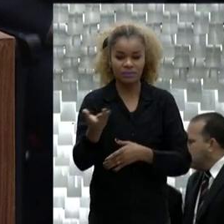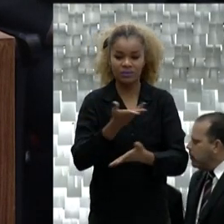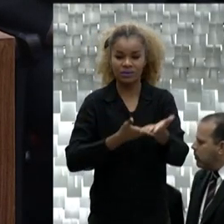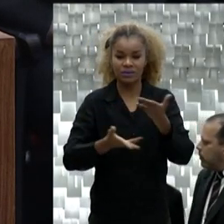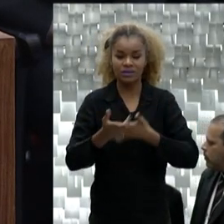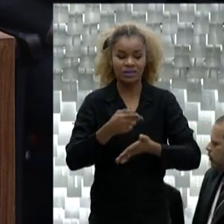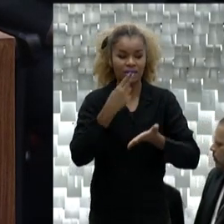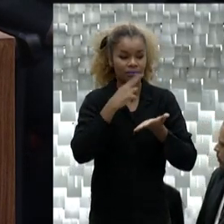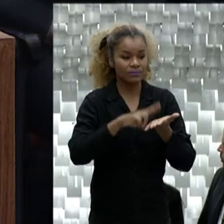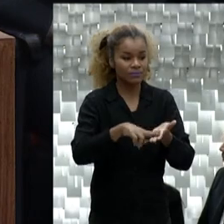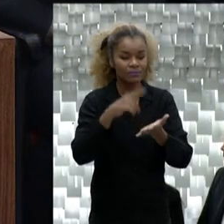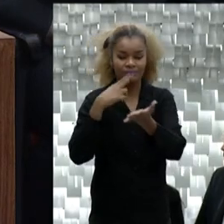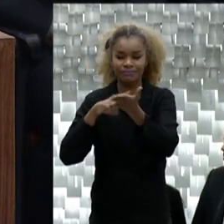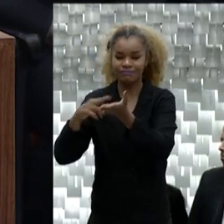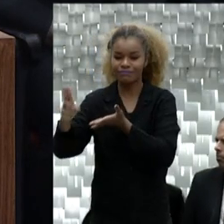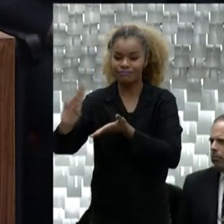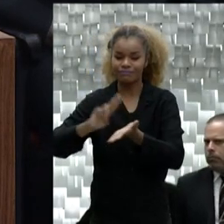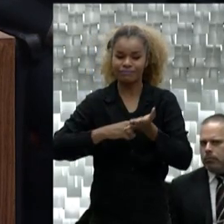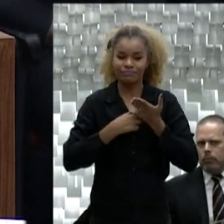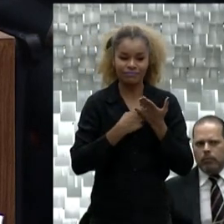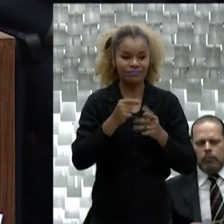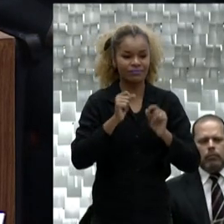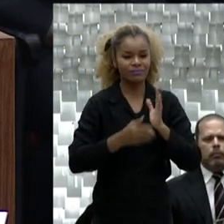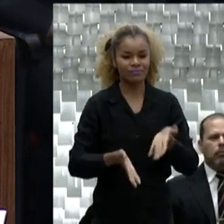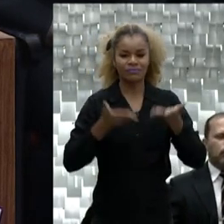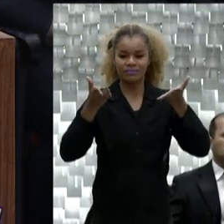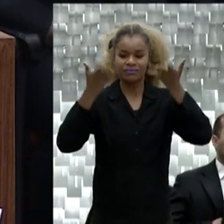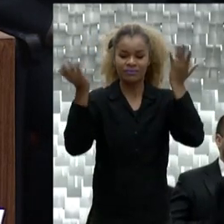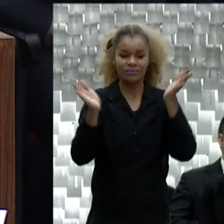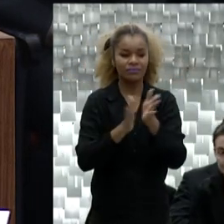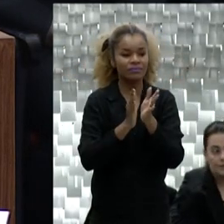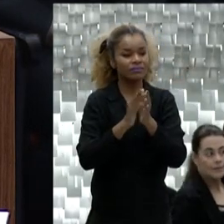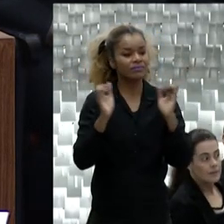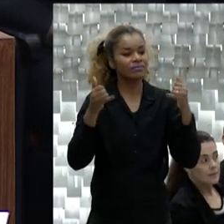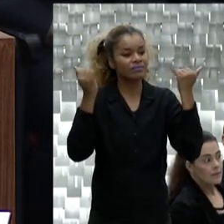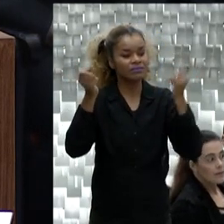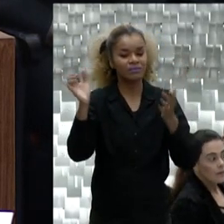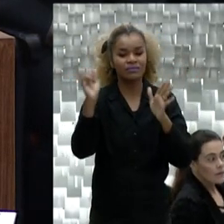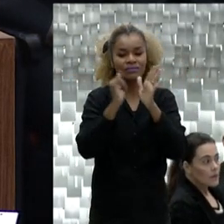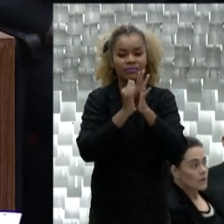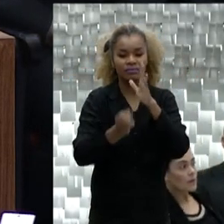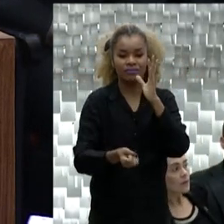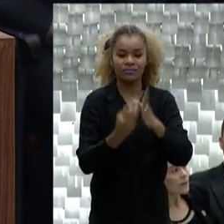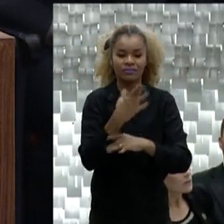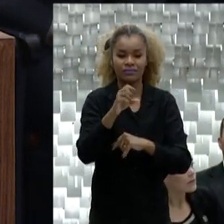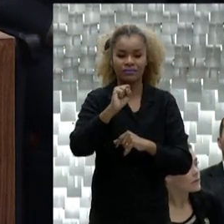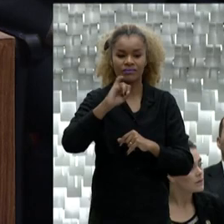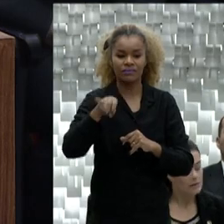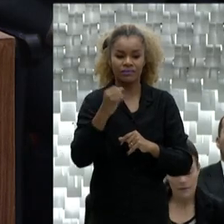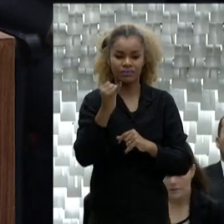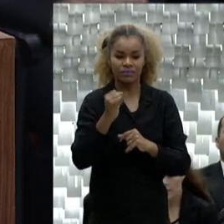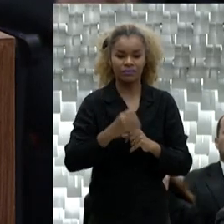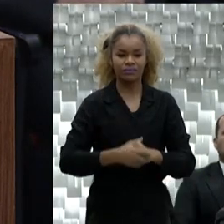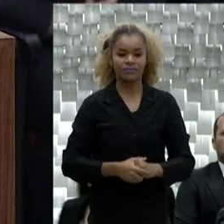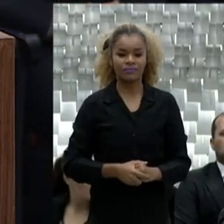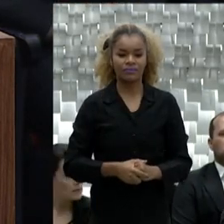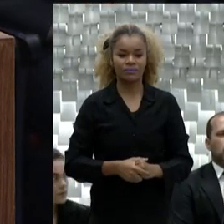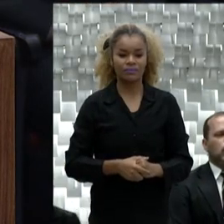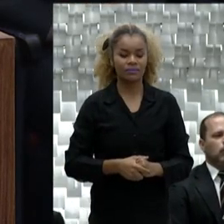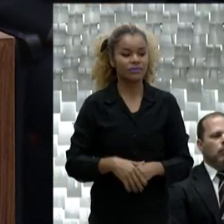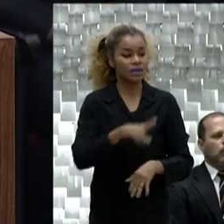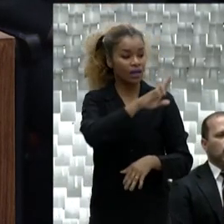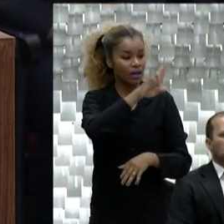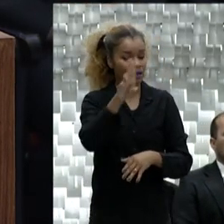de correspondências, exaltando o aniversário de instalação deste tribunal. Em nome